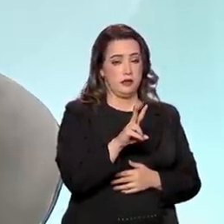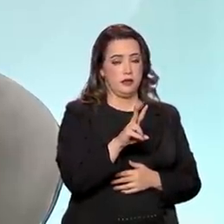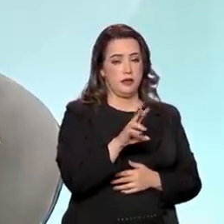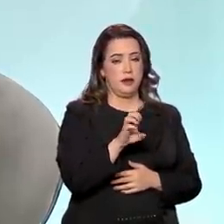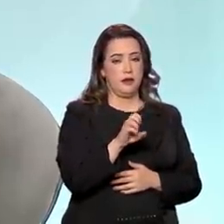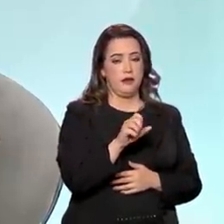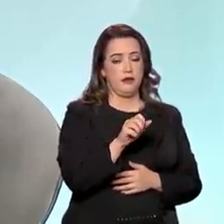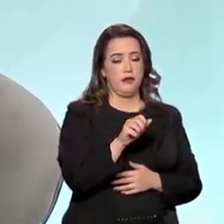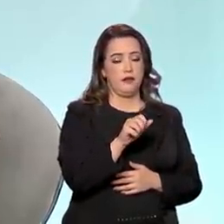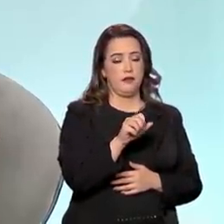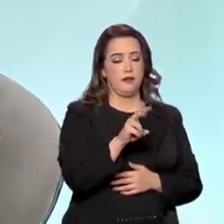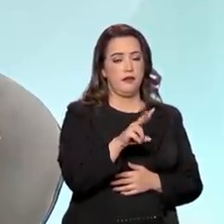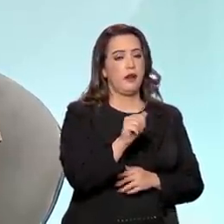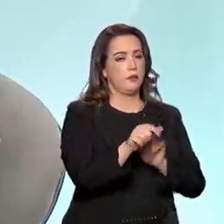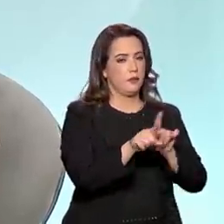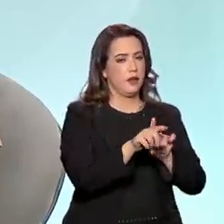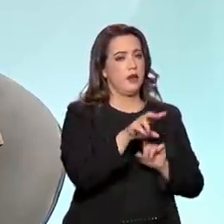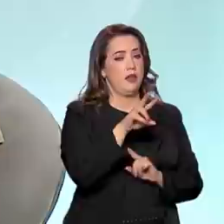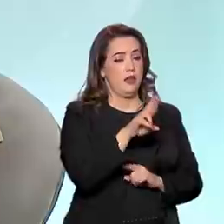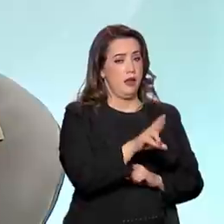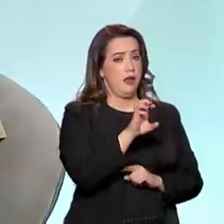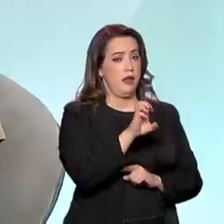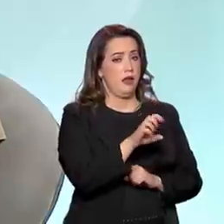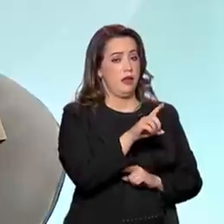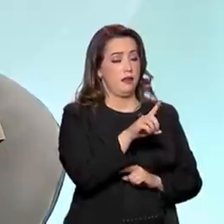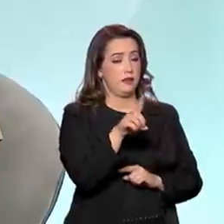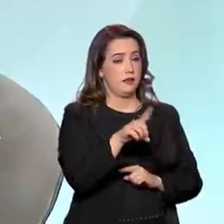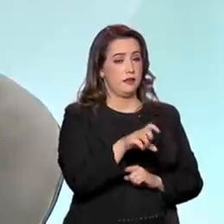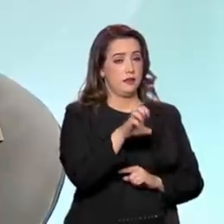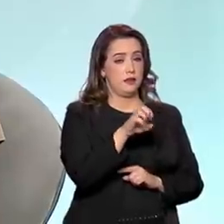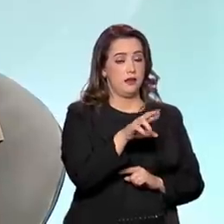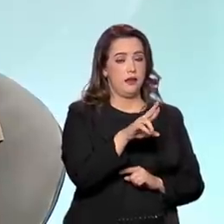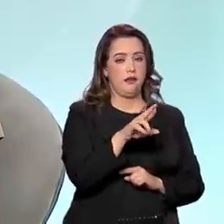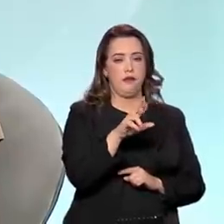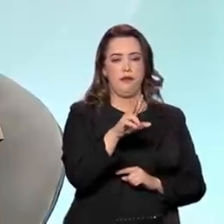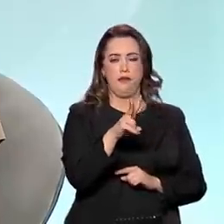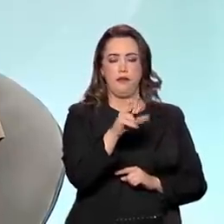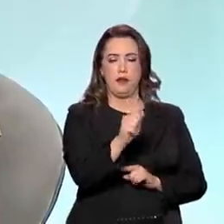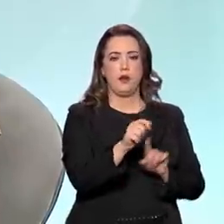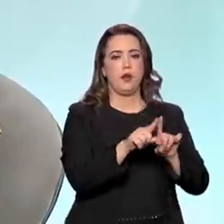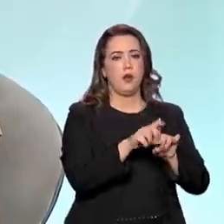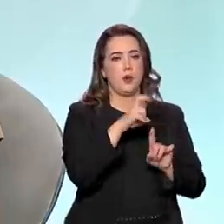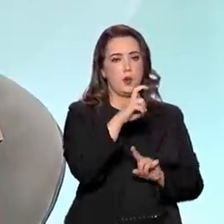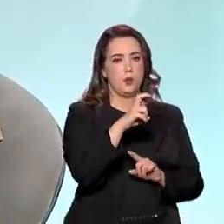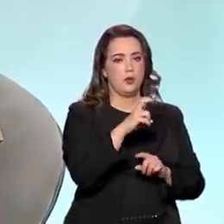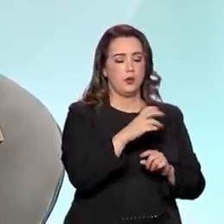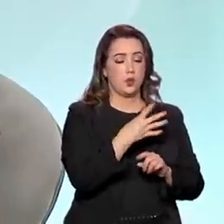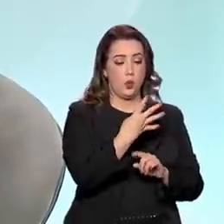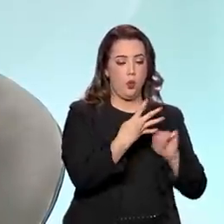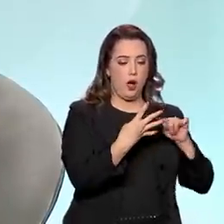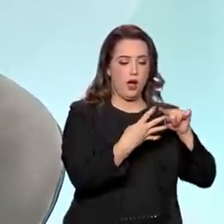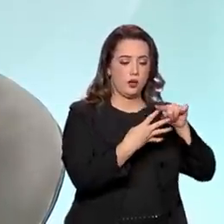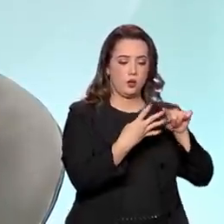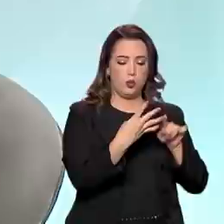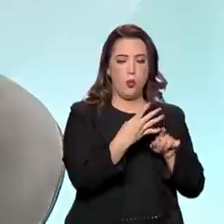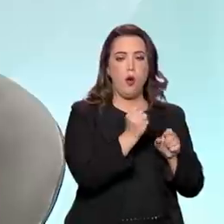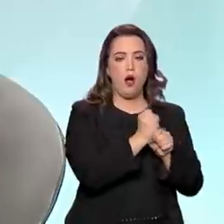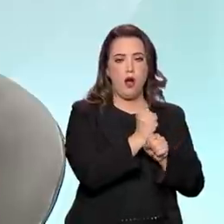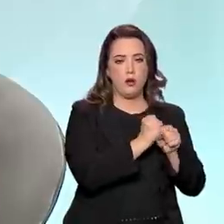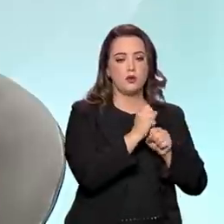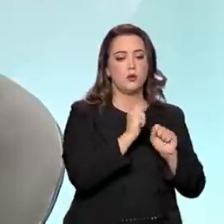quatro anos ele pode fazer pela internet né que é exarnet a página e o quinto ano tem que ser